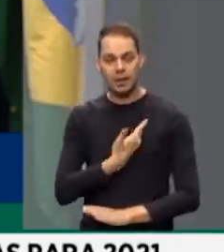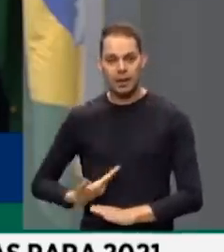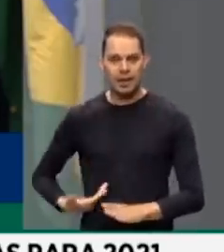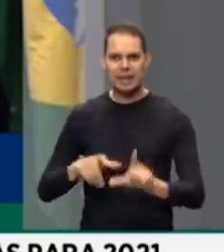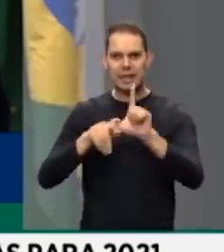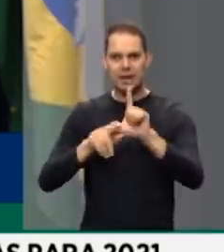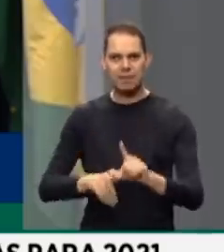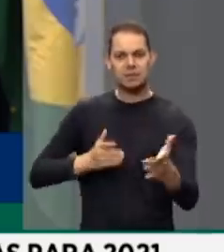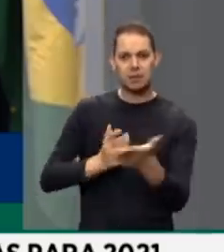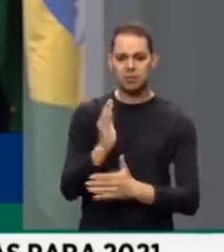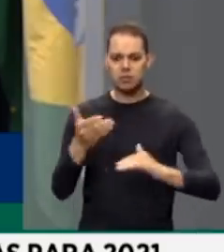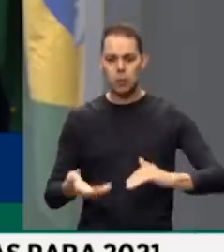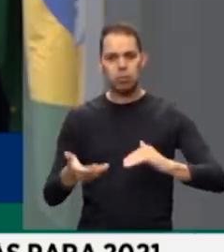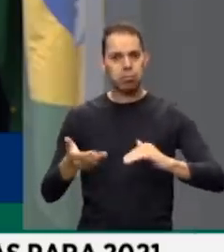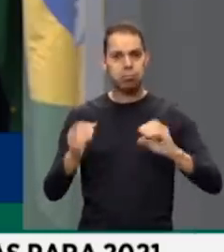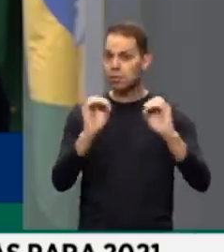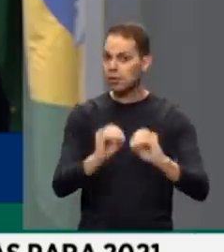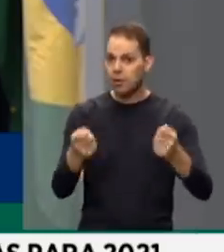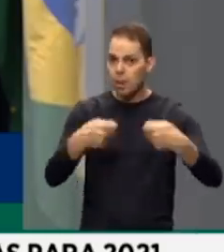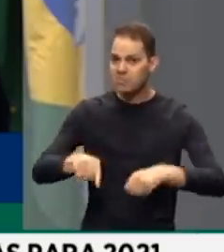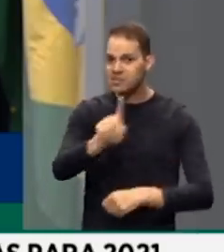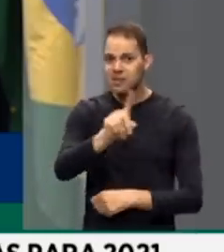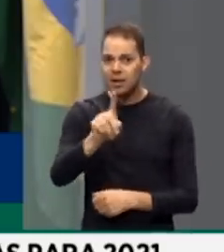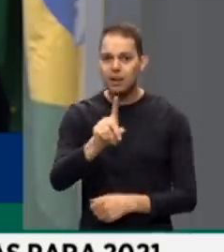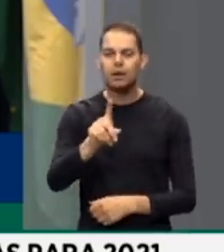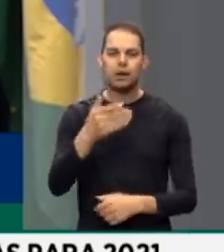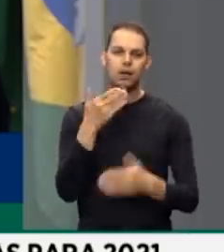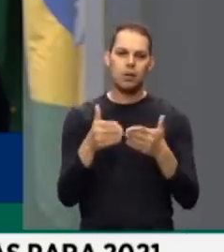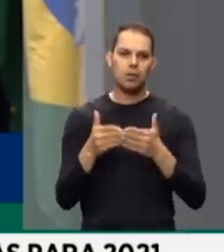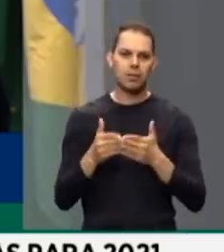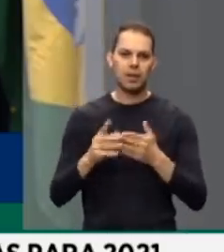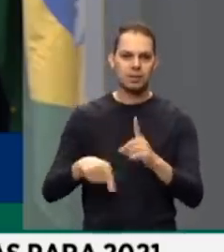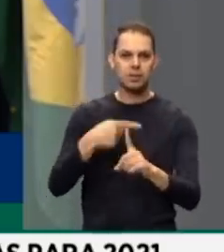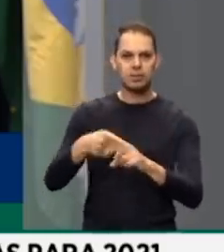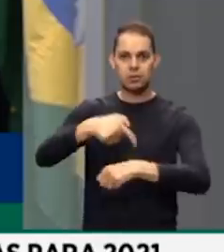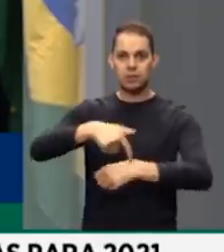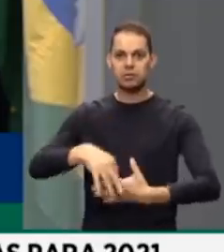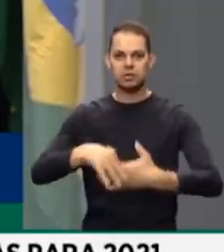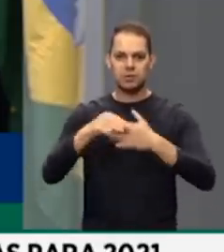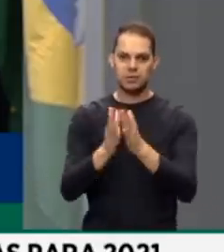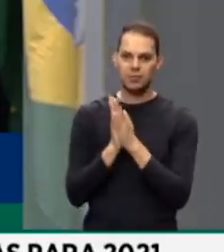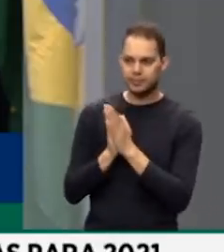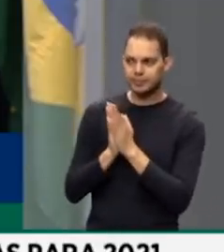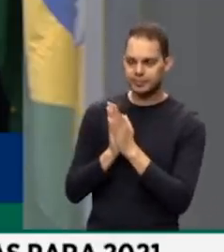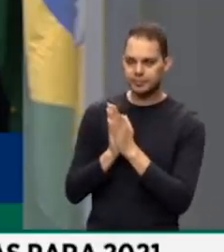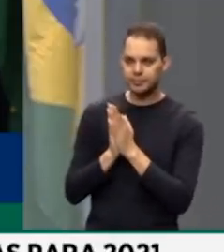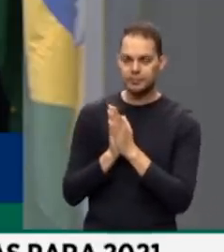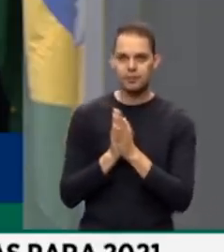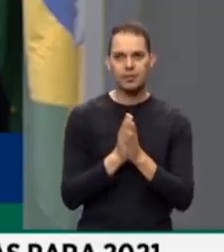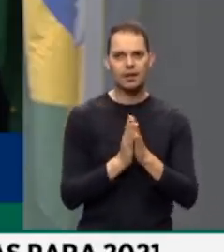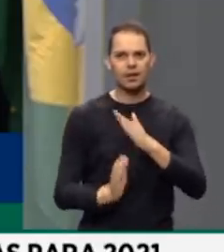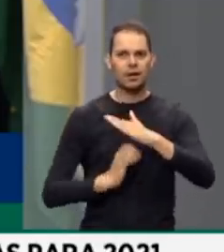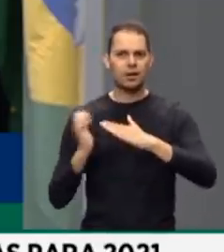do Congresso Nacional para serem privatizadas. E eu peço, presidente, o acréscimo do tempo de liderança, por gentileza, dezenas